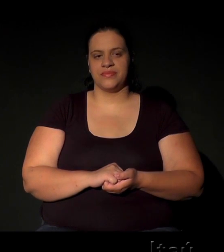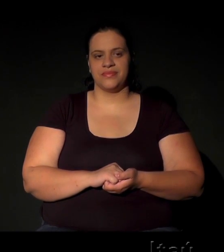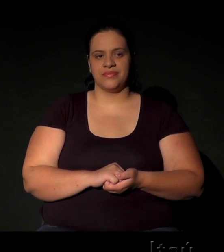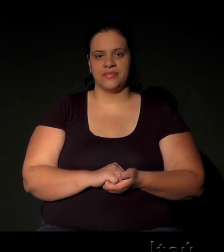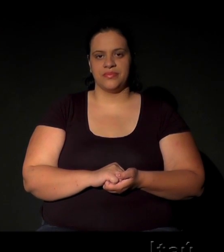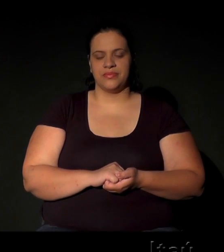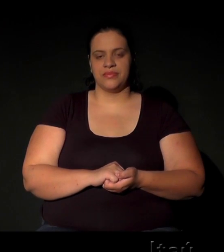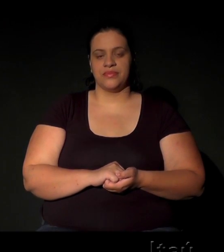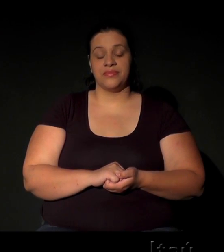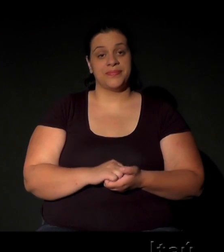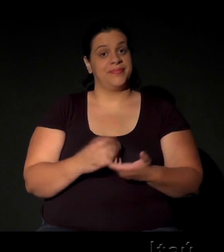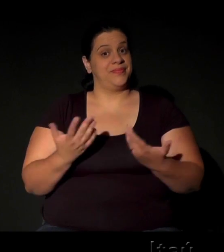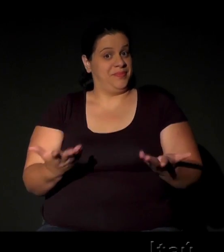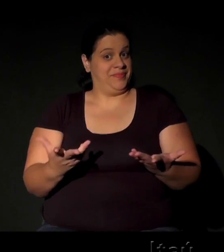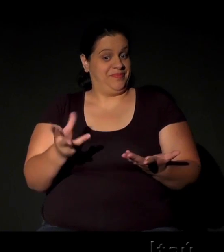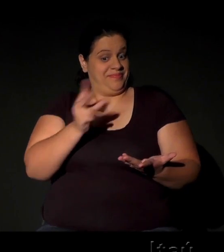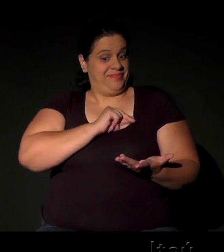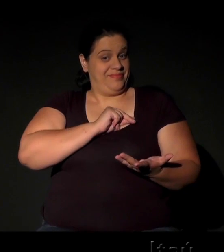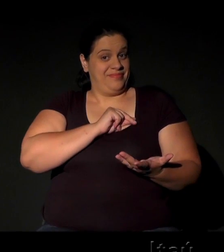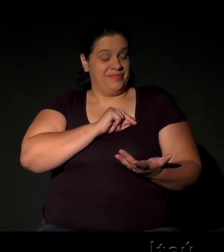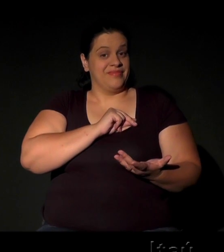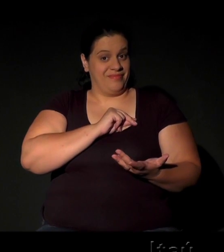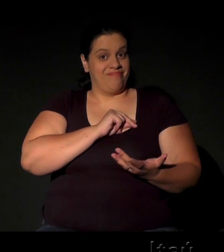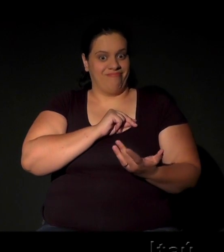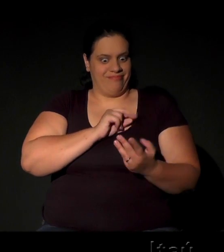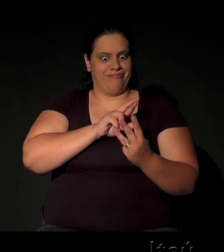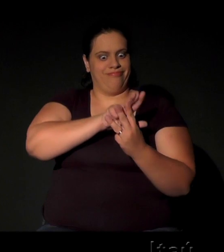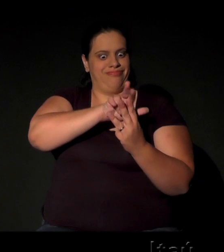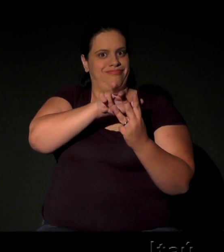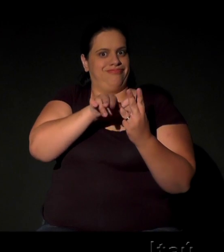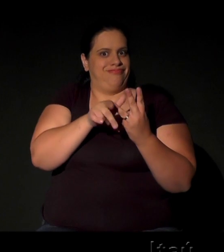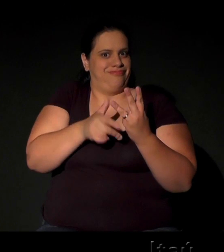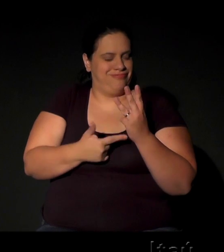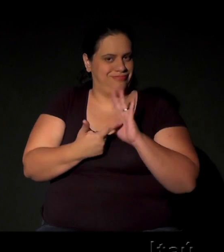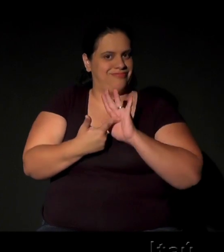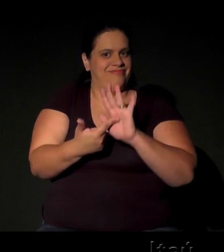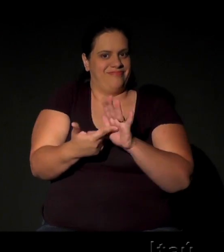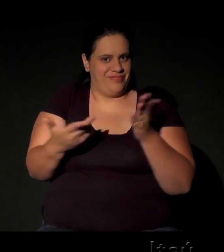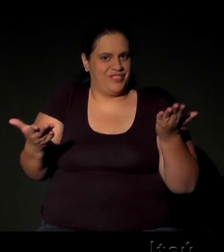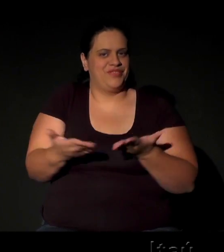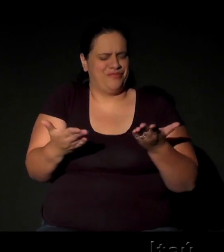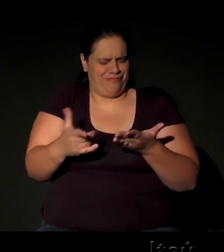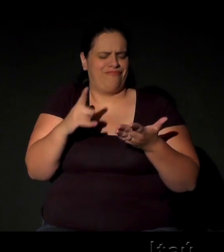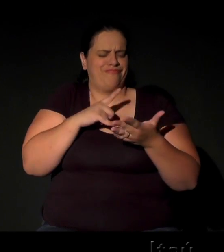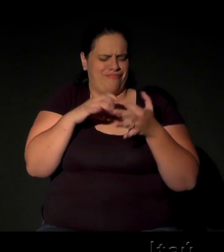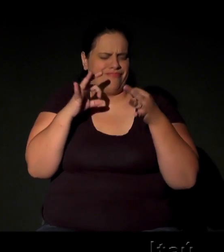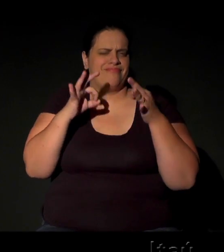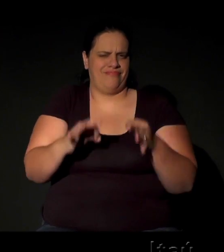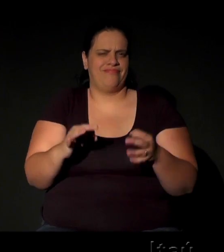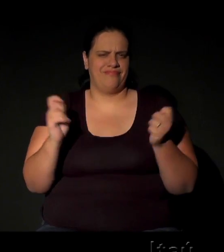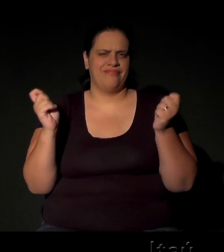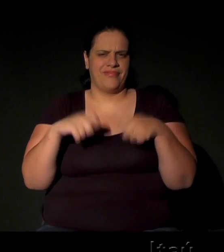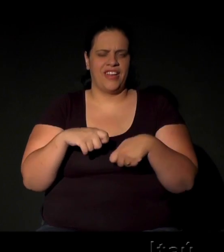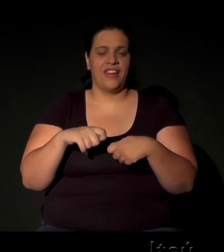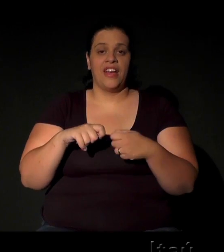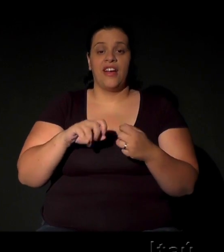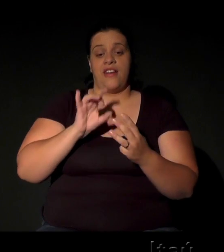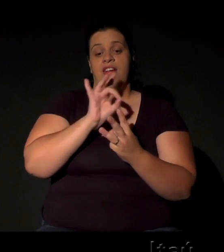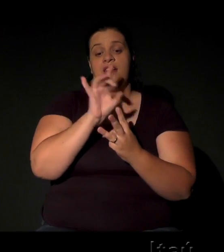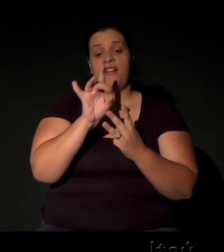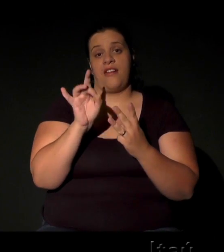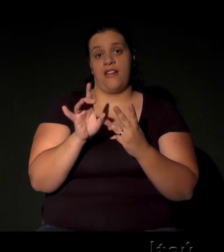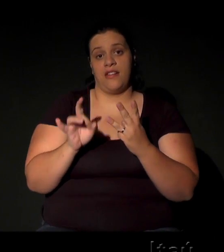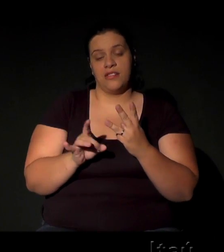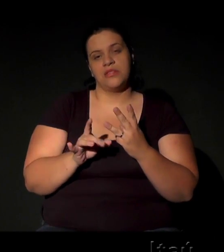indígenas puxa as contribuições que elas vão nos dar hoje eu tenho certeza de que são imensas cada uma delas vai